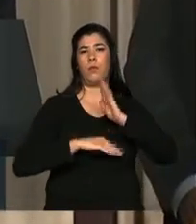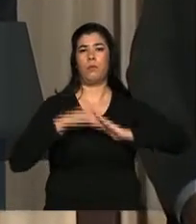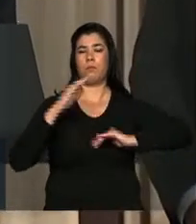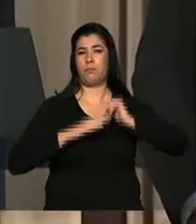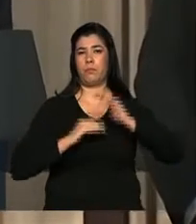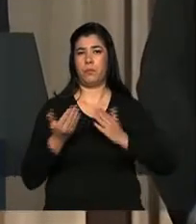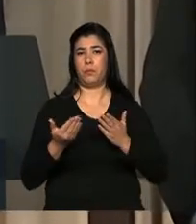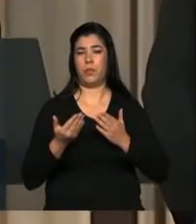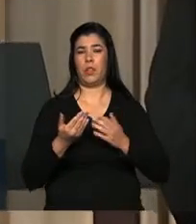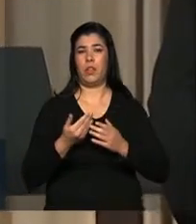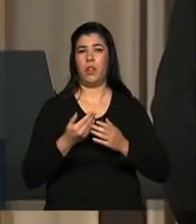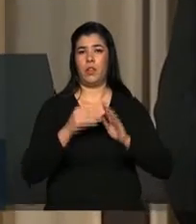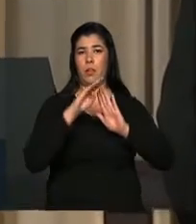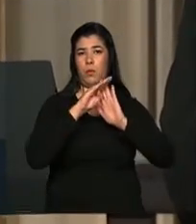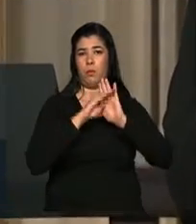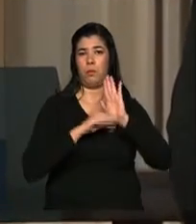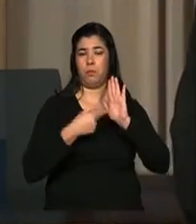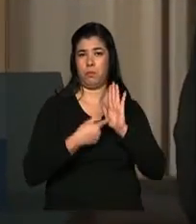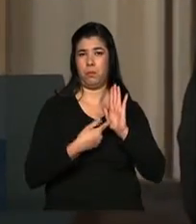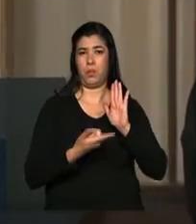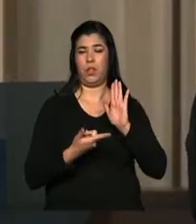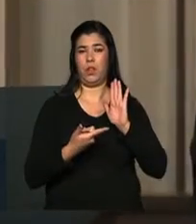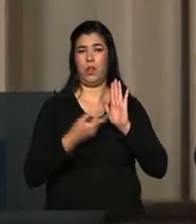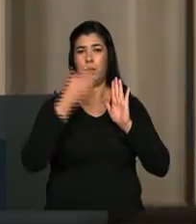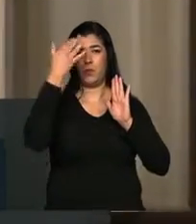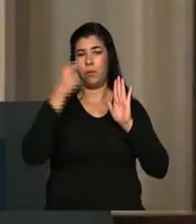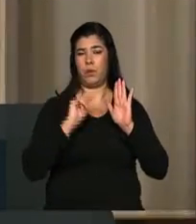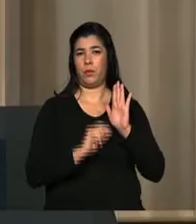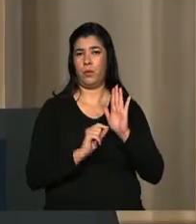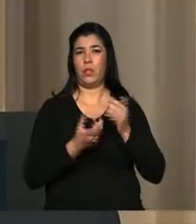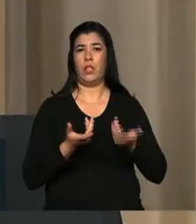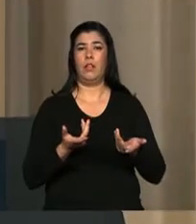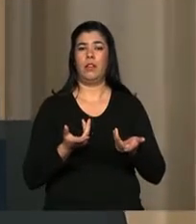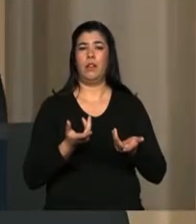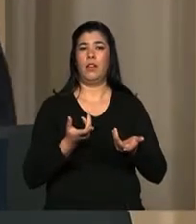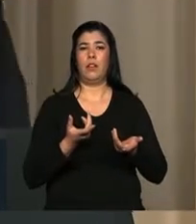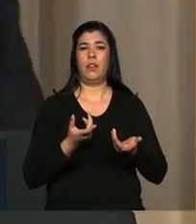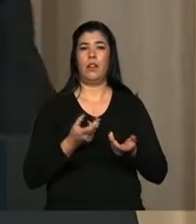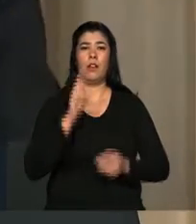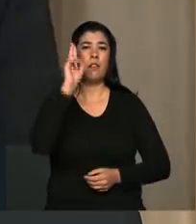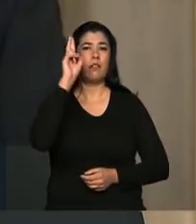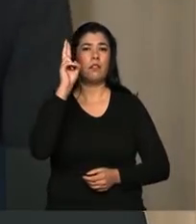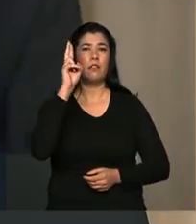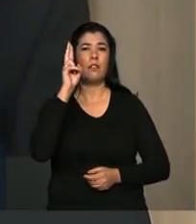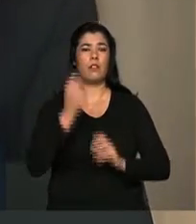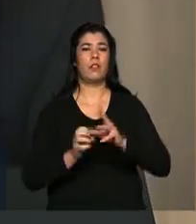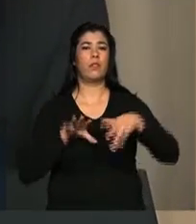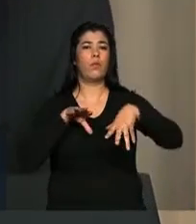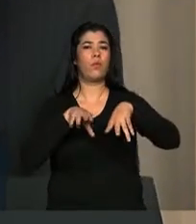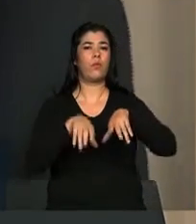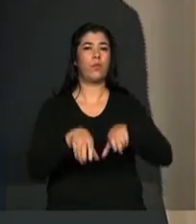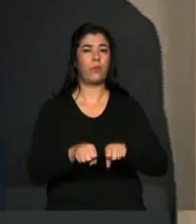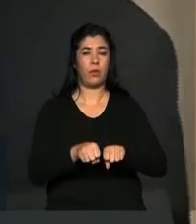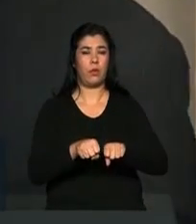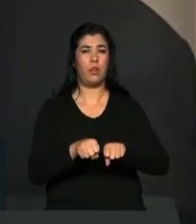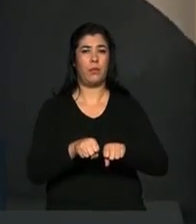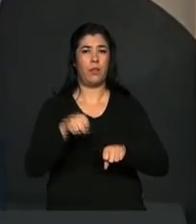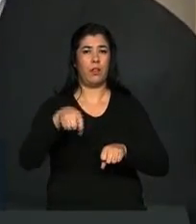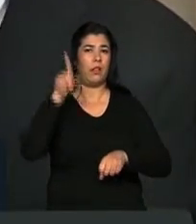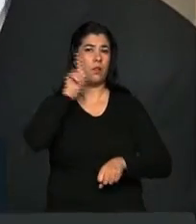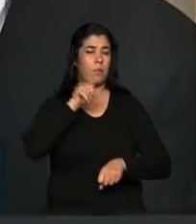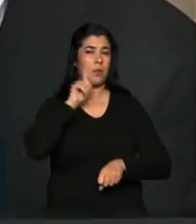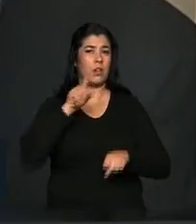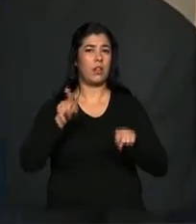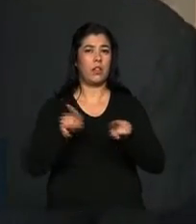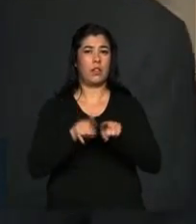digo que os nossos formados líderes nos respectivos campos tornam-se líderes em ambos os